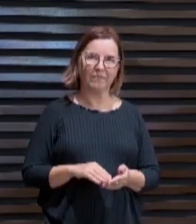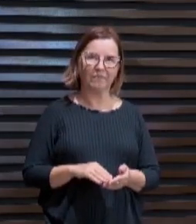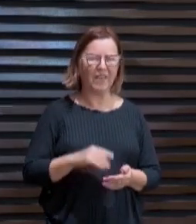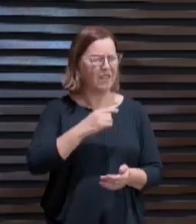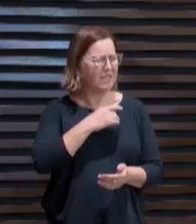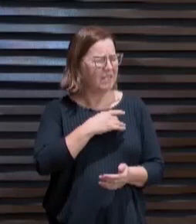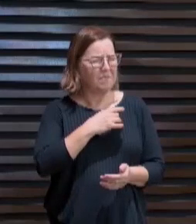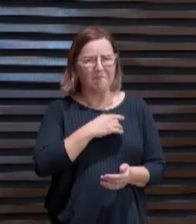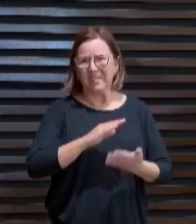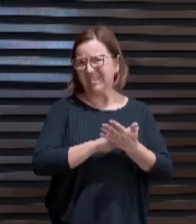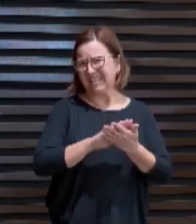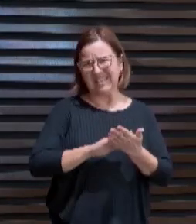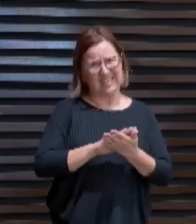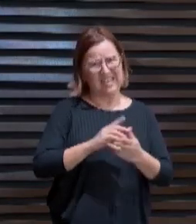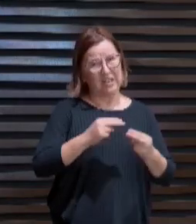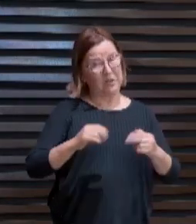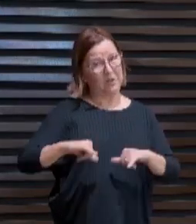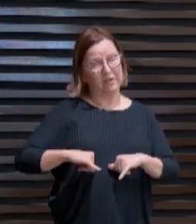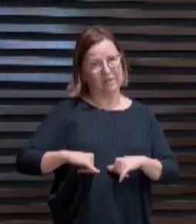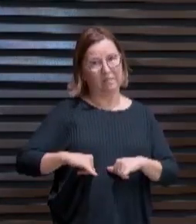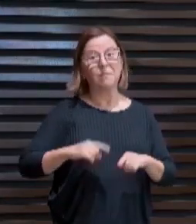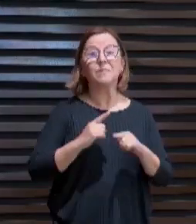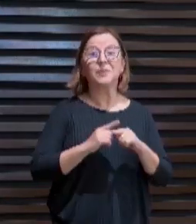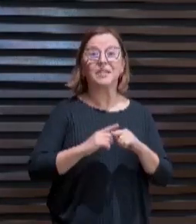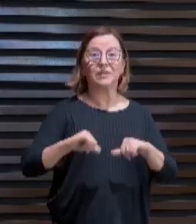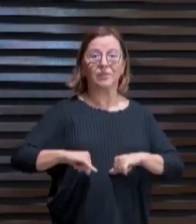sofrer. Queridos, o sofrimento faz parte.